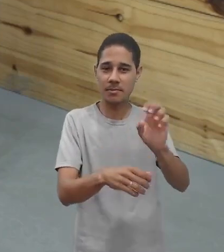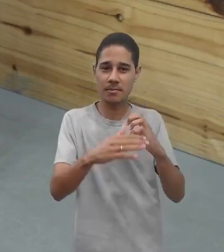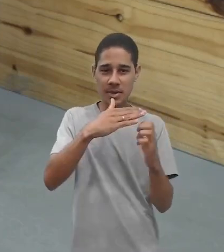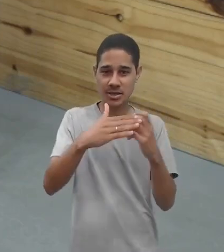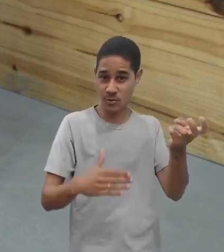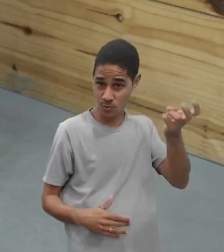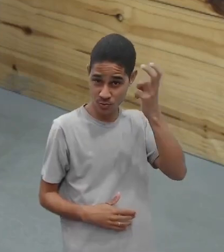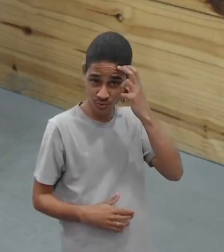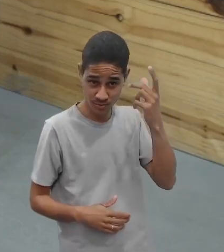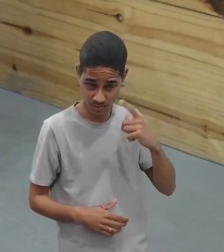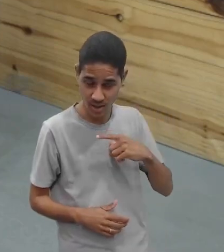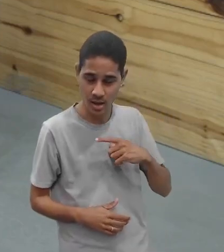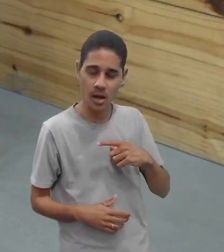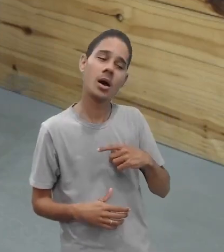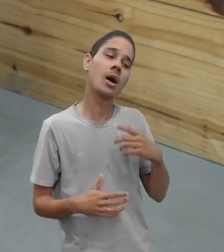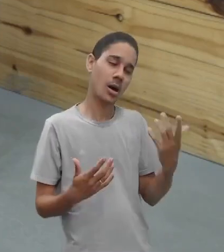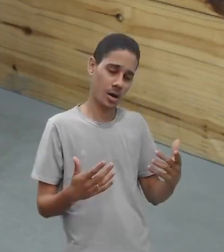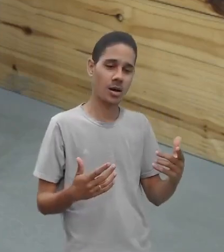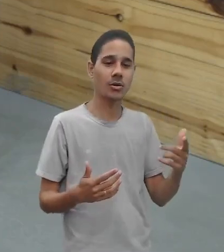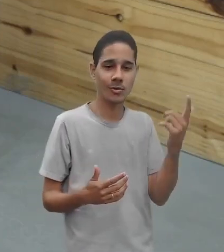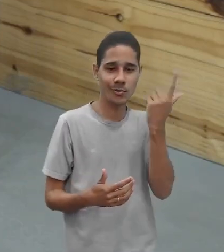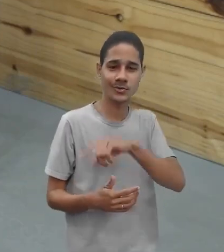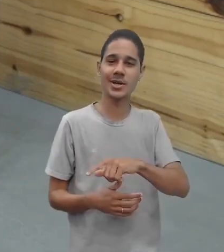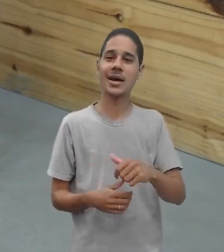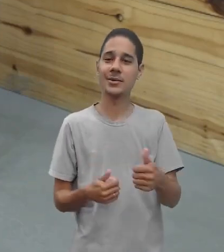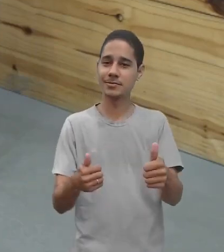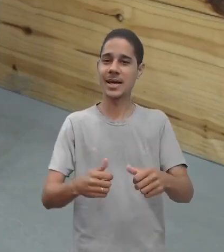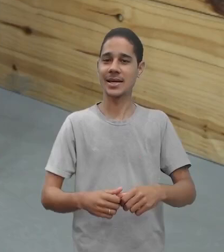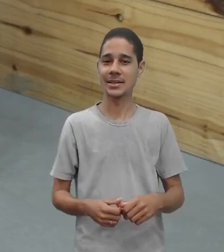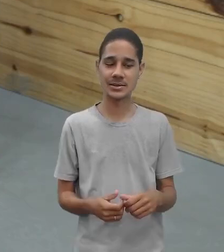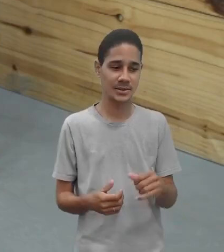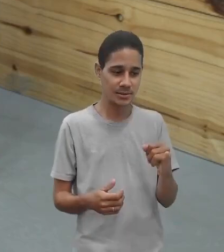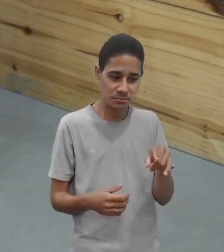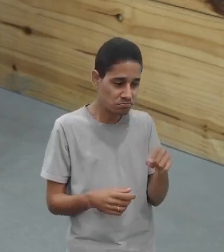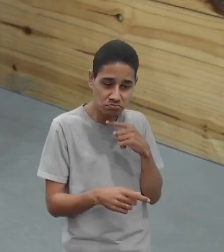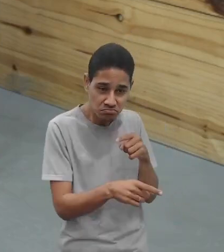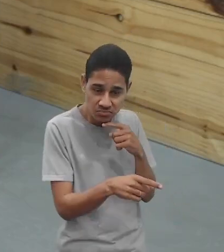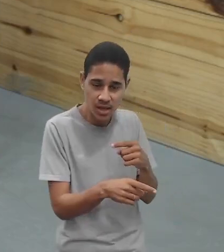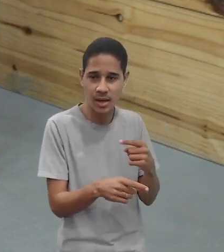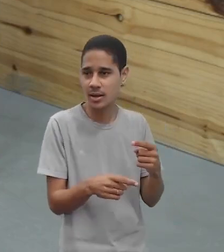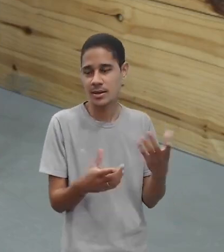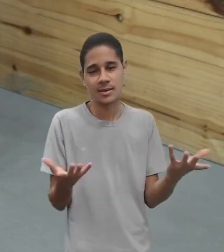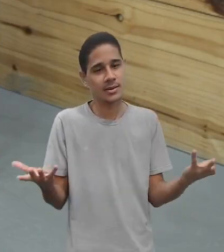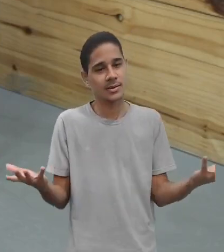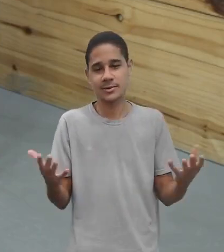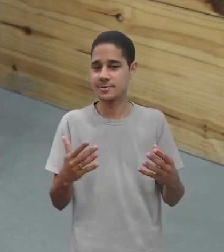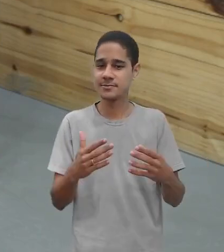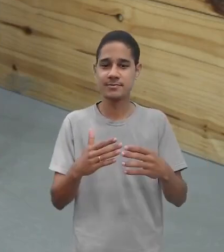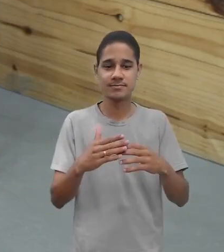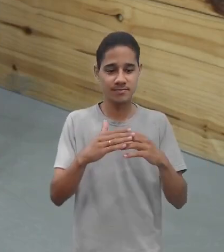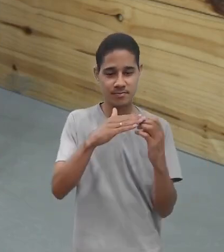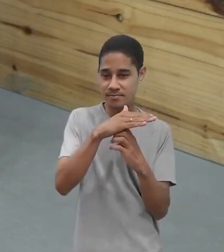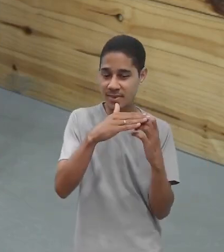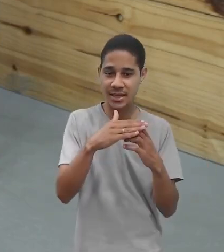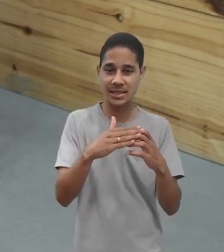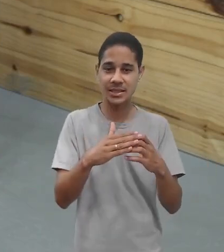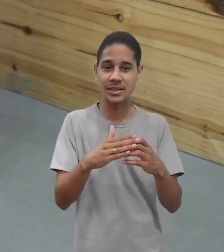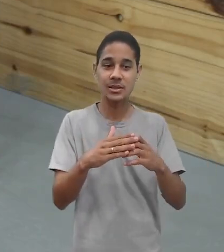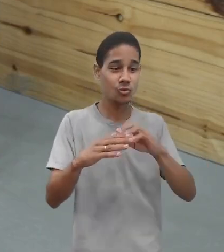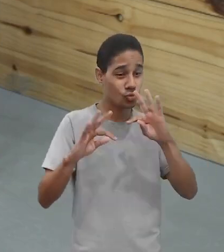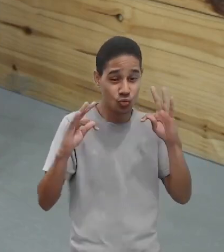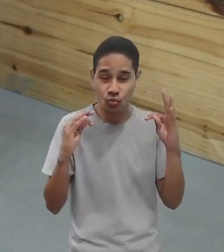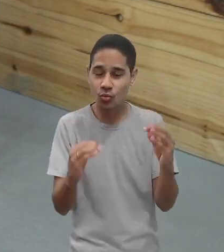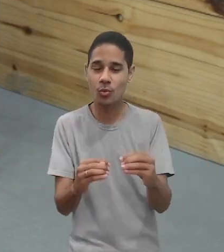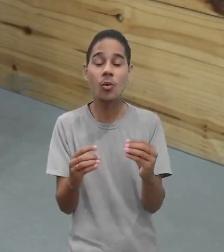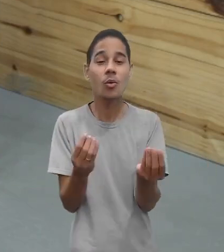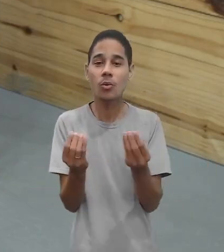trazer produtividade, porque ele não vai me dar o que eu preciso. Né? E quando eu digo eu preciso, é a organização como um todo. Né? A direção da empresa,